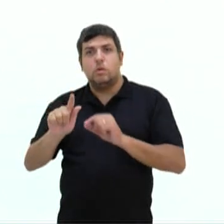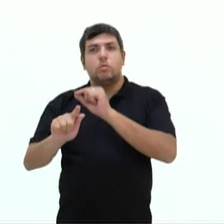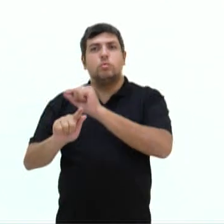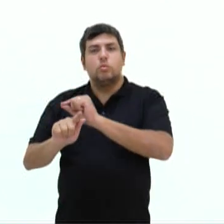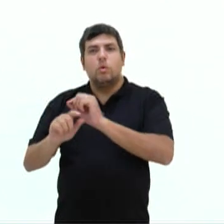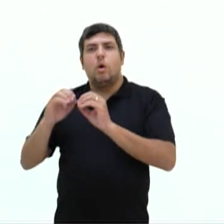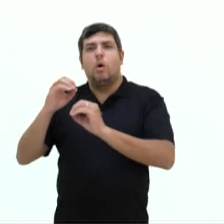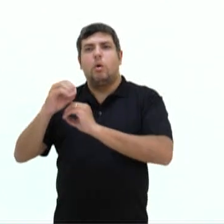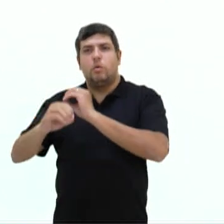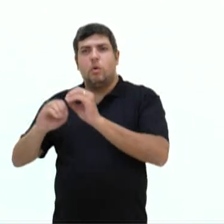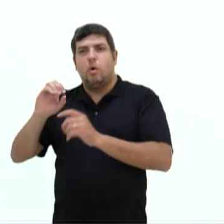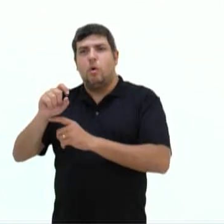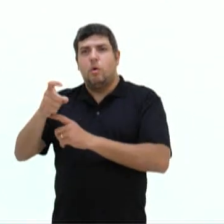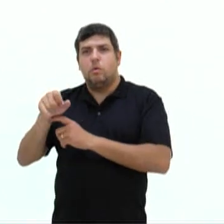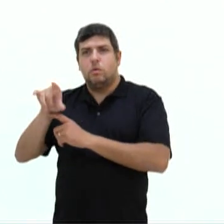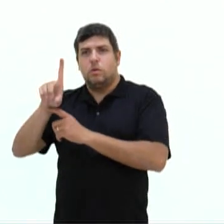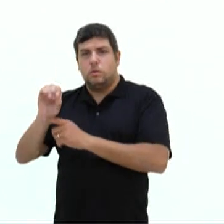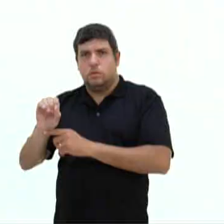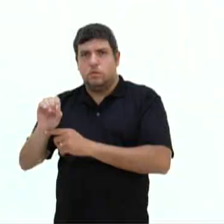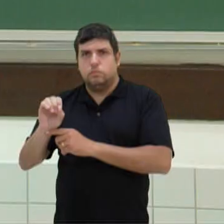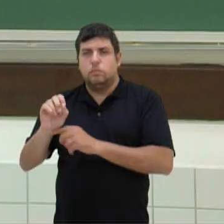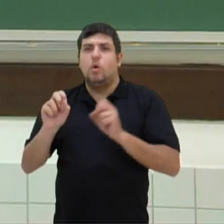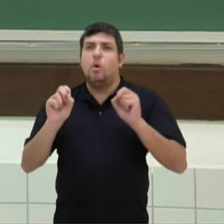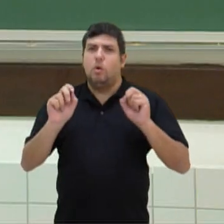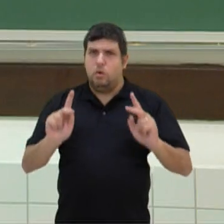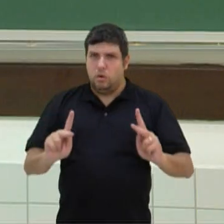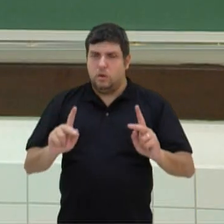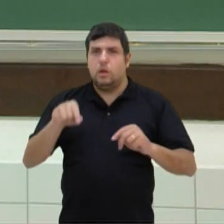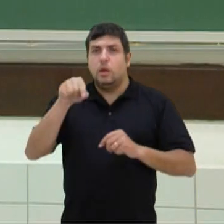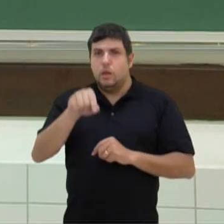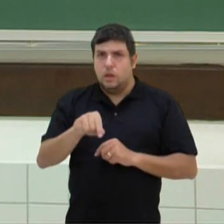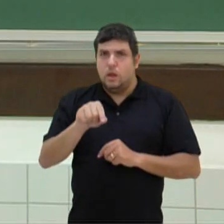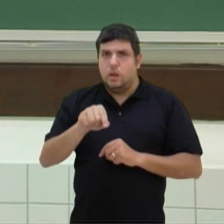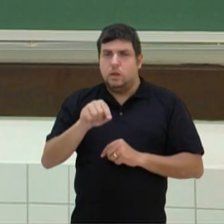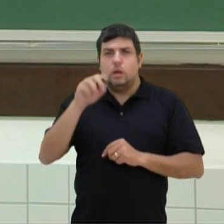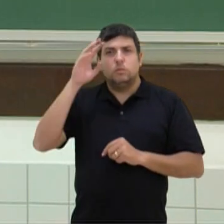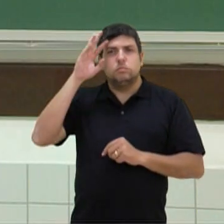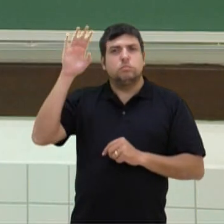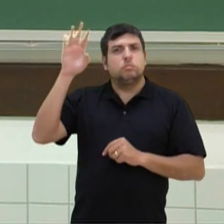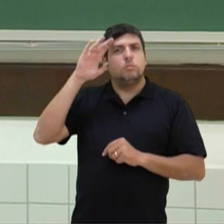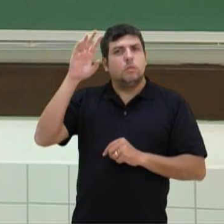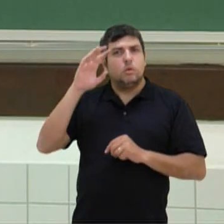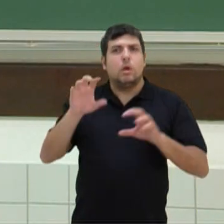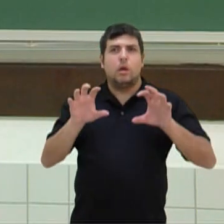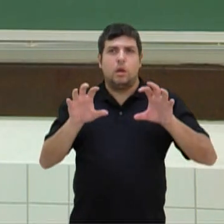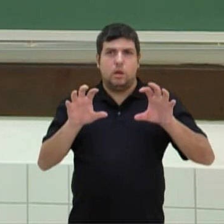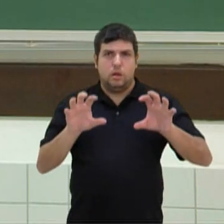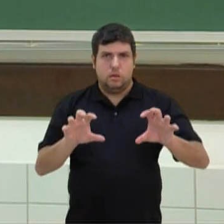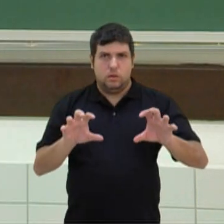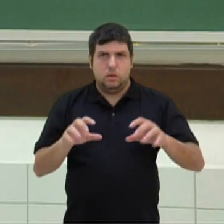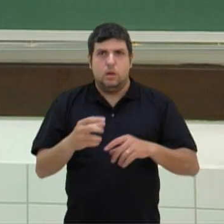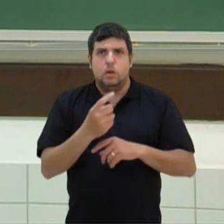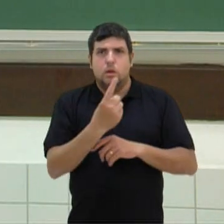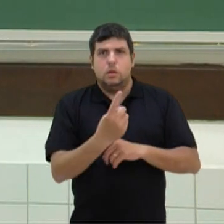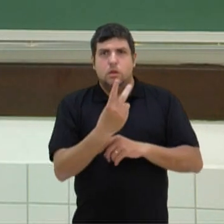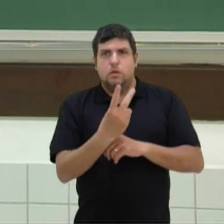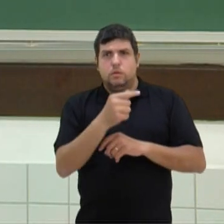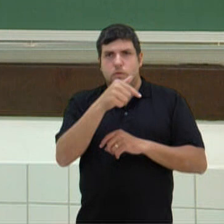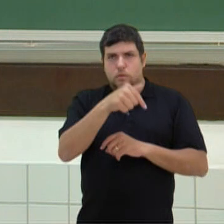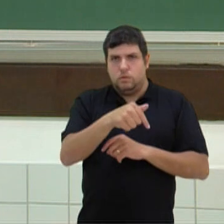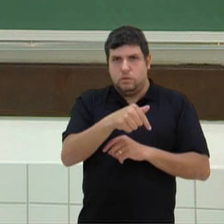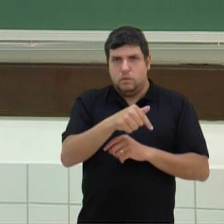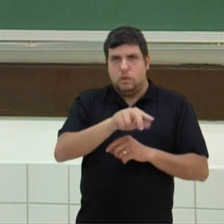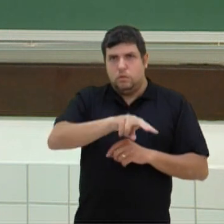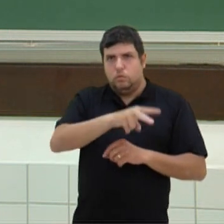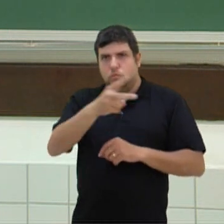aí é a teoria. Na teoria, o rendimento teórico, a receita deveria ser assim. 127 gramas formam